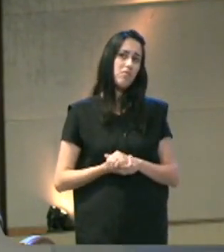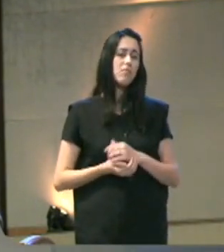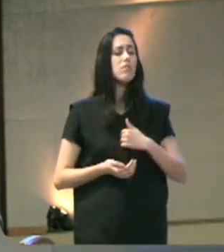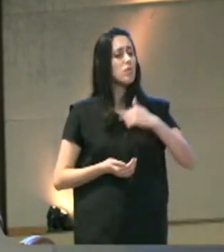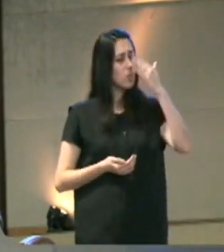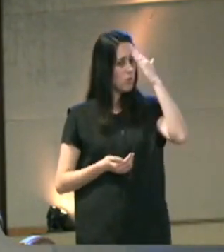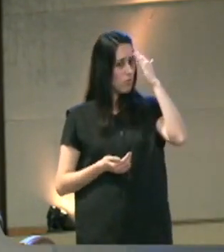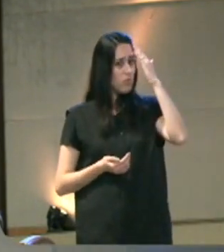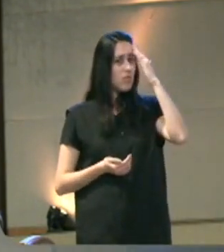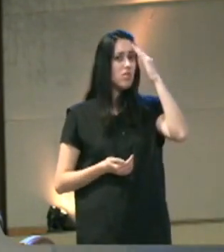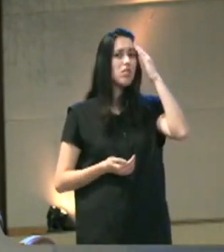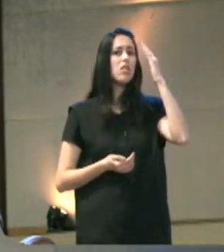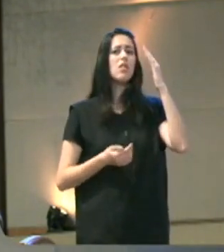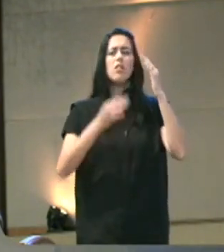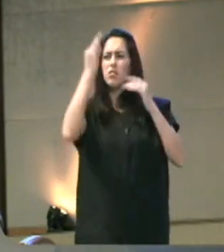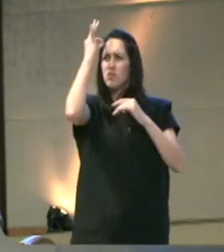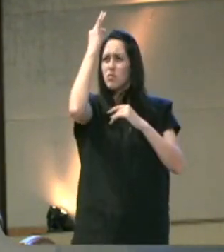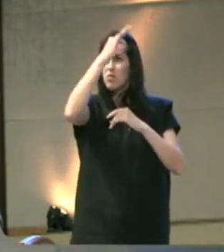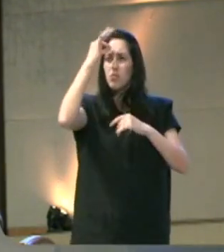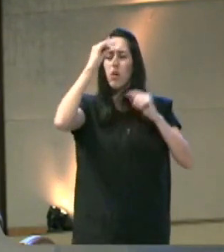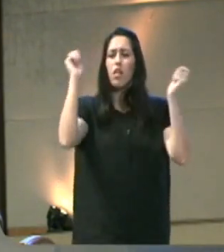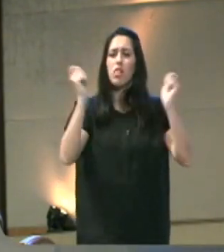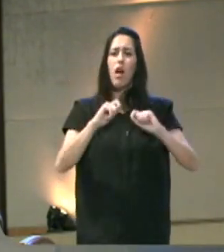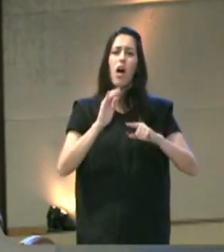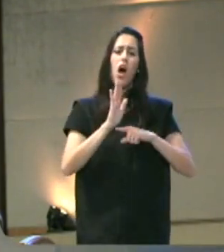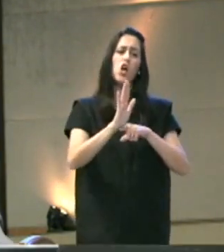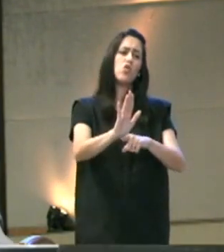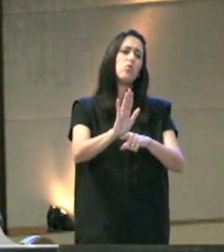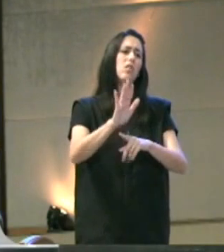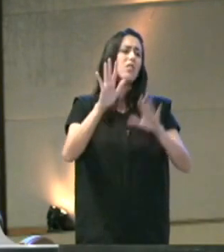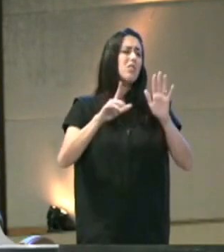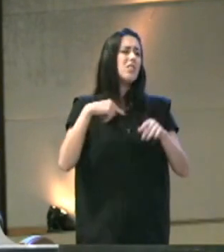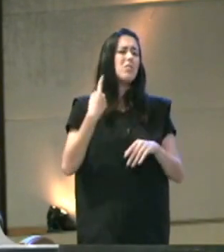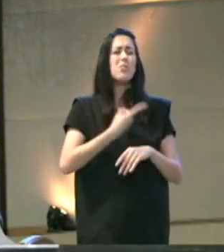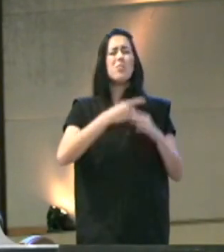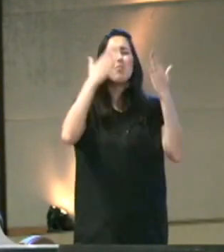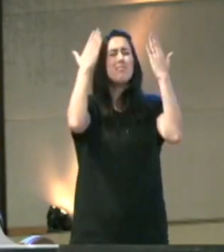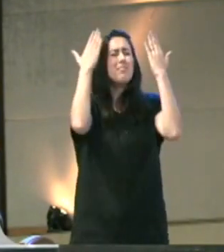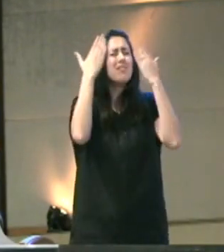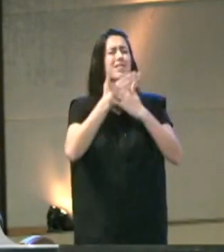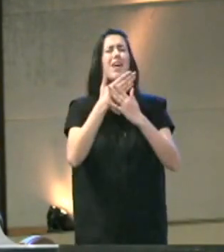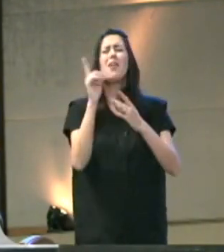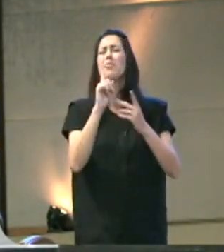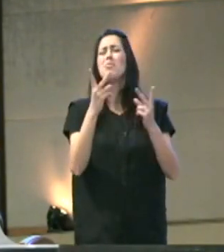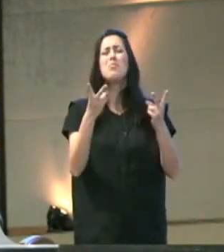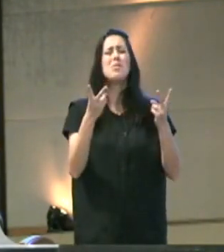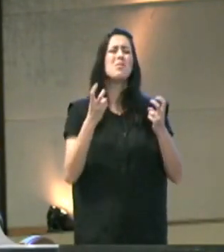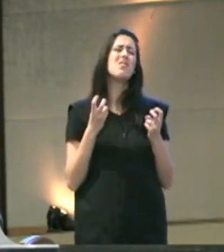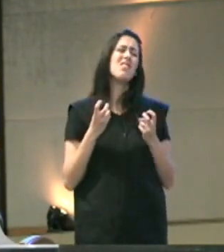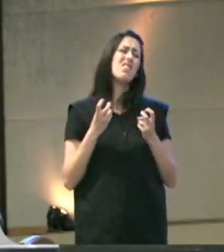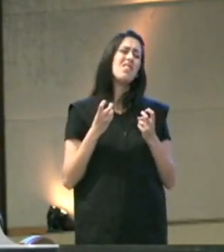ajudar. Cegueira espiritual é uma doença tão fácil de adquirir.